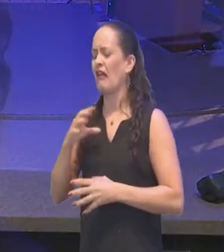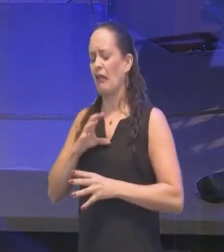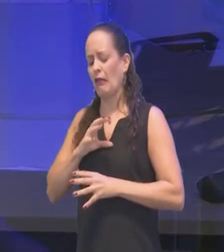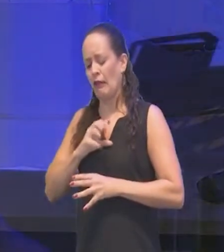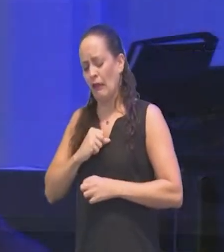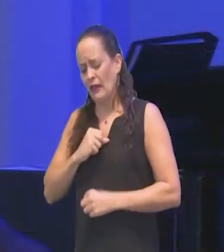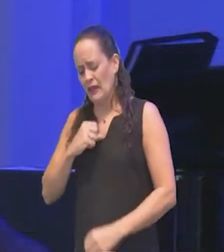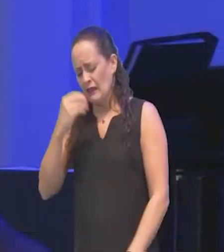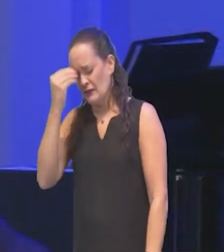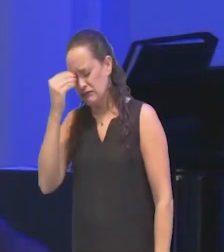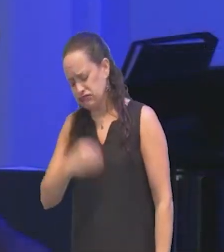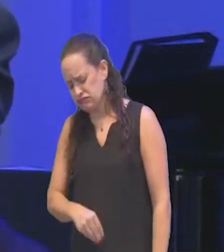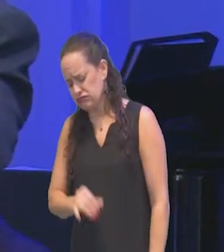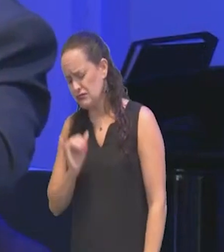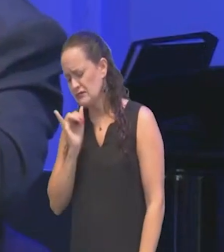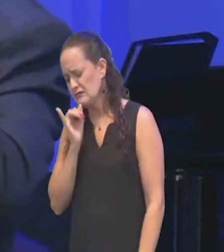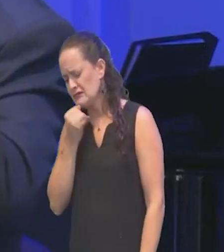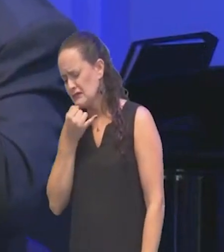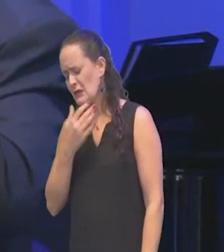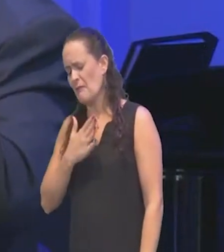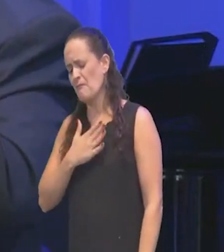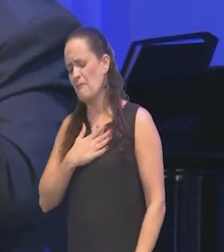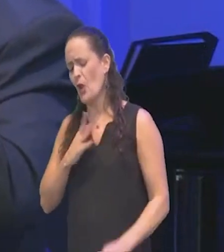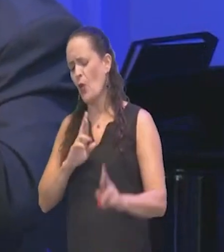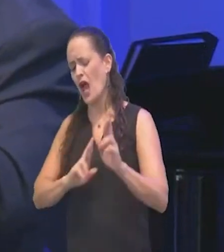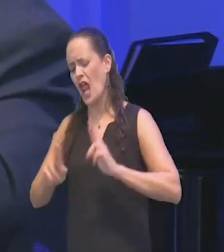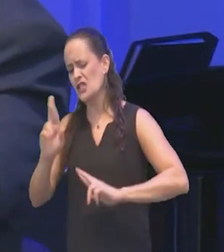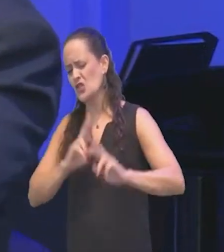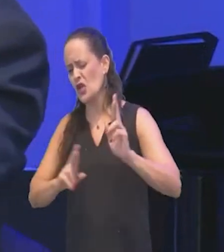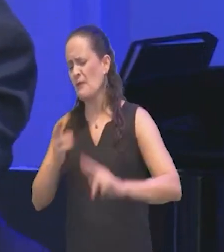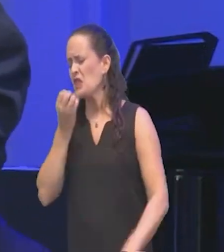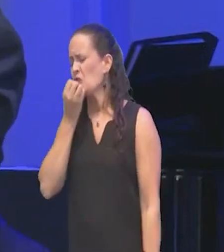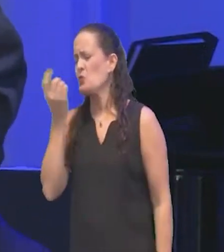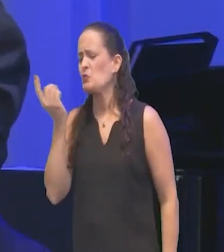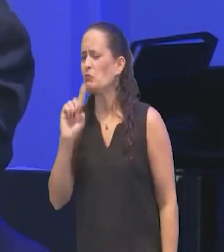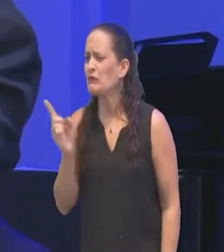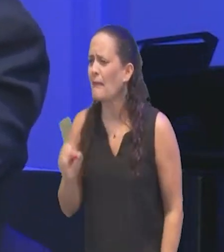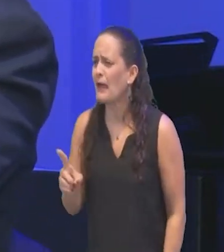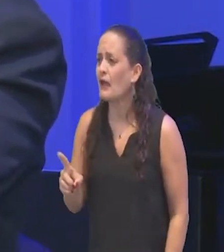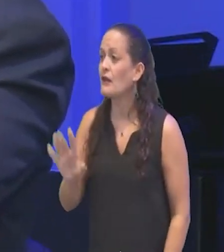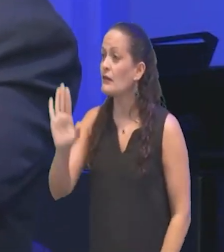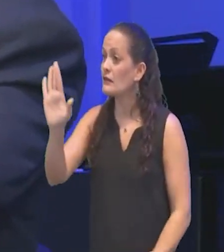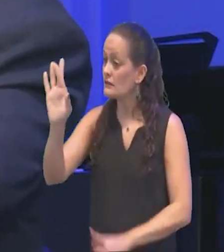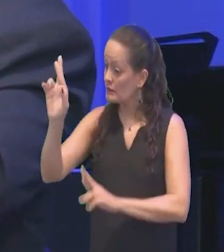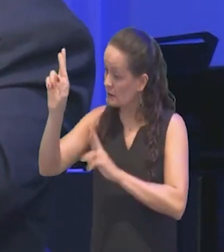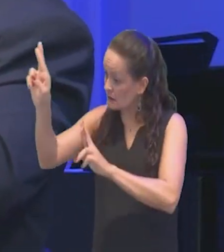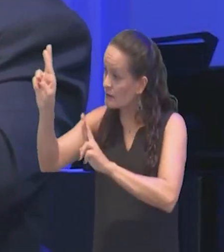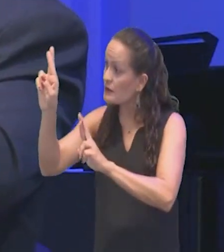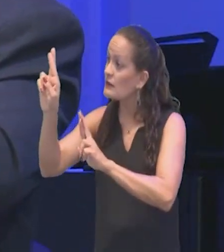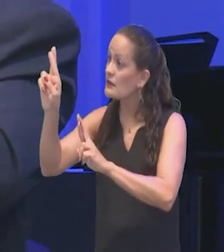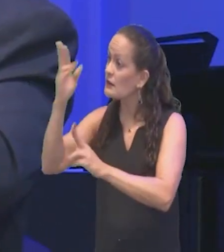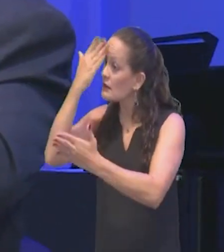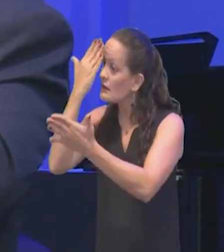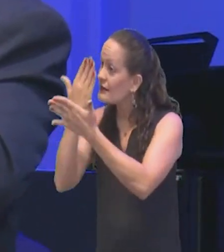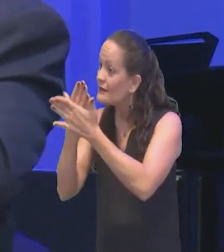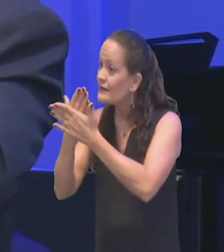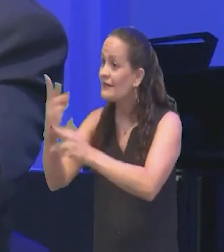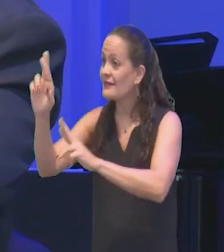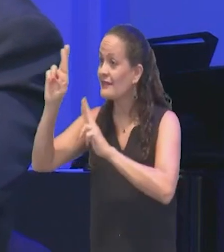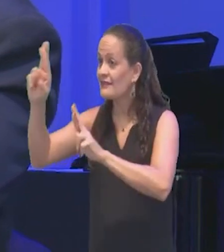e tristes porque o nosso relacionamento familiar não está bem. Há esperança, há